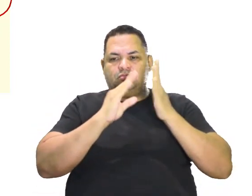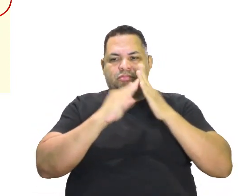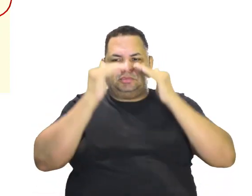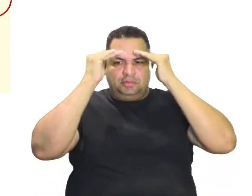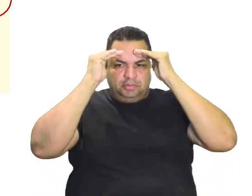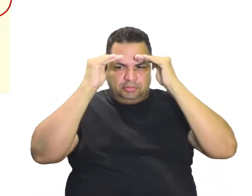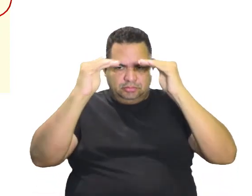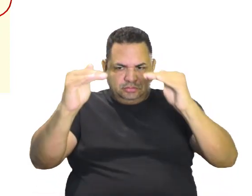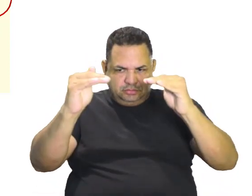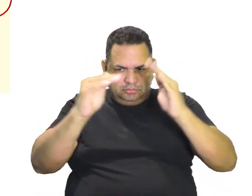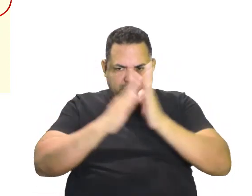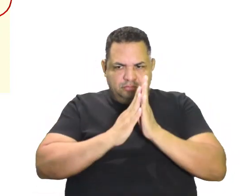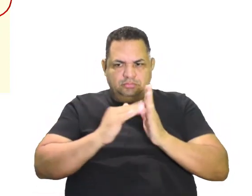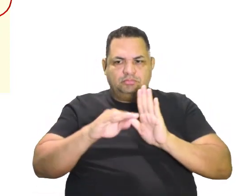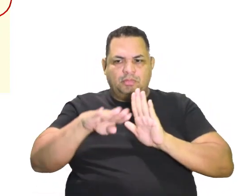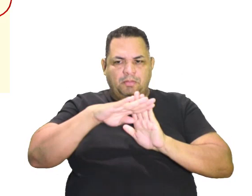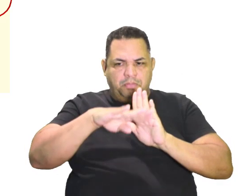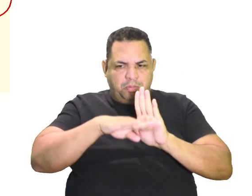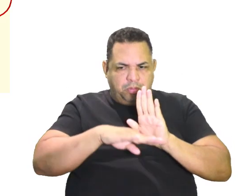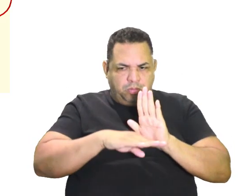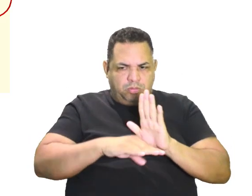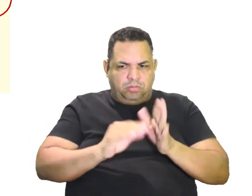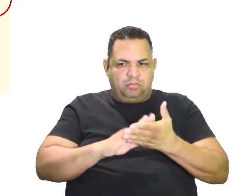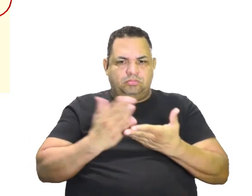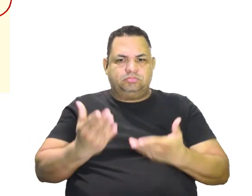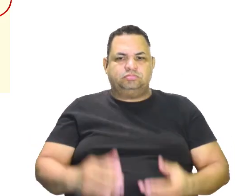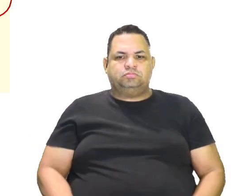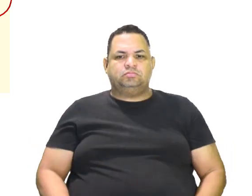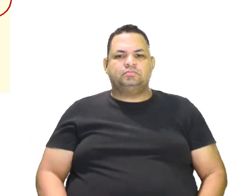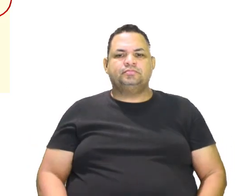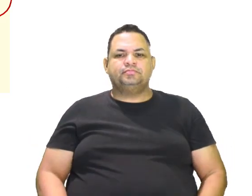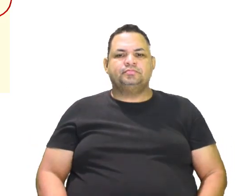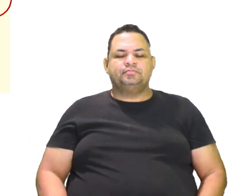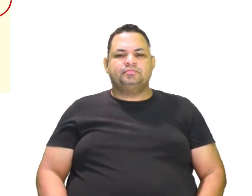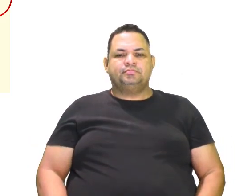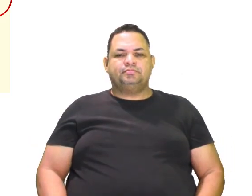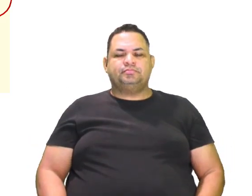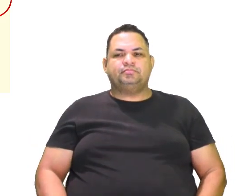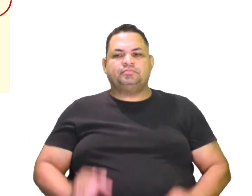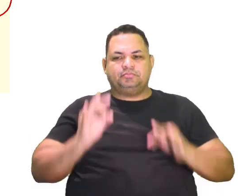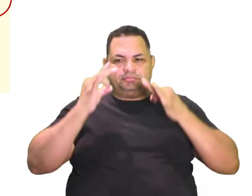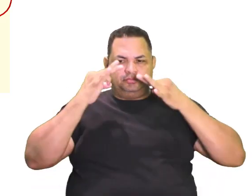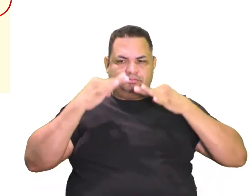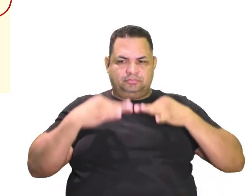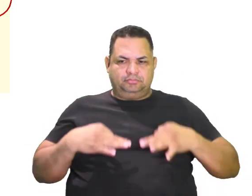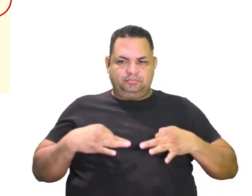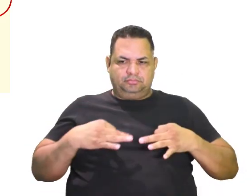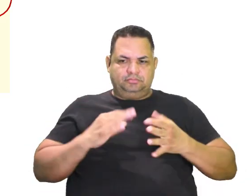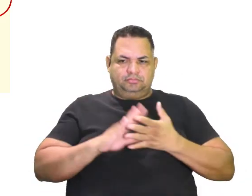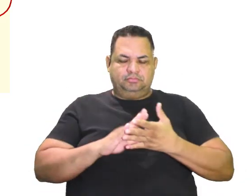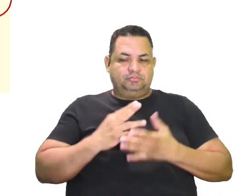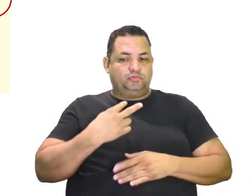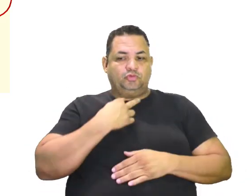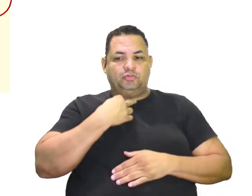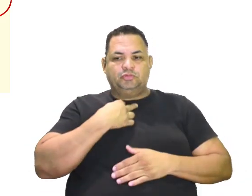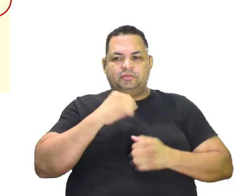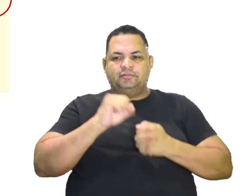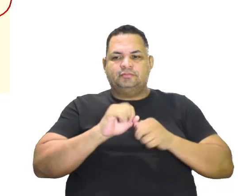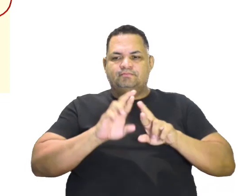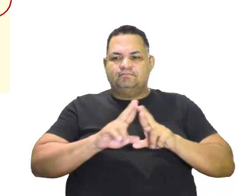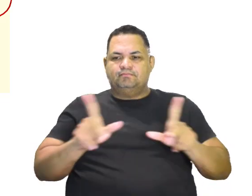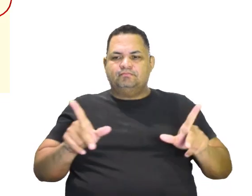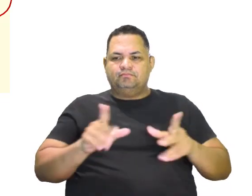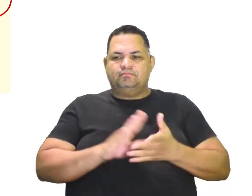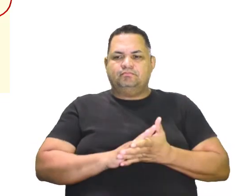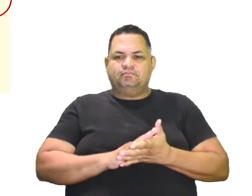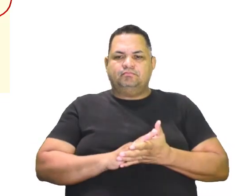seguir. Ele tinha aqui os moldes que ele estava ali certinho de não fazer diferente, porque senão ele